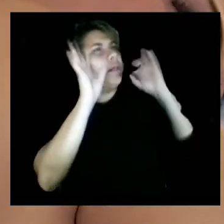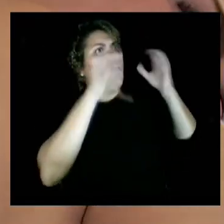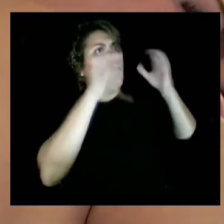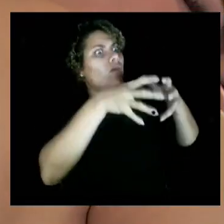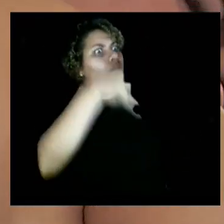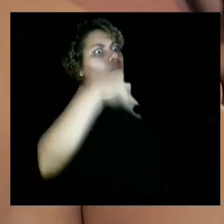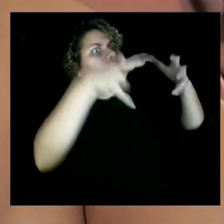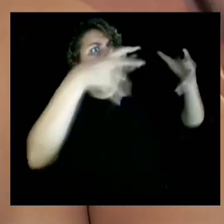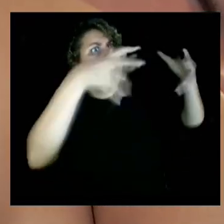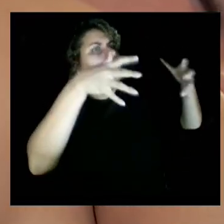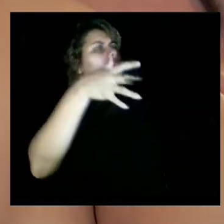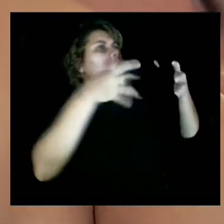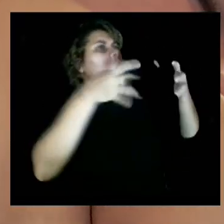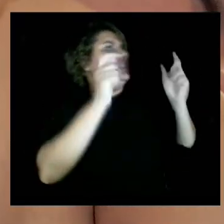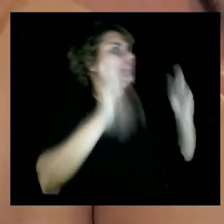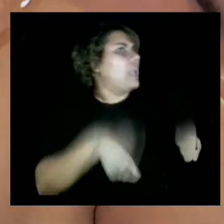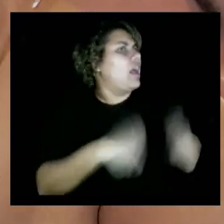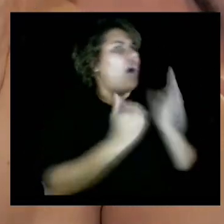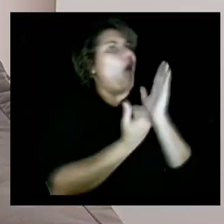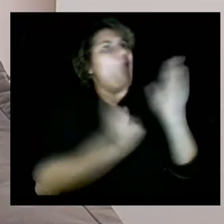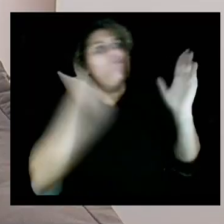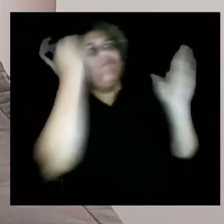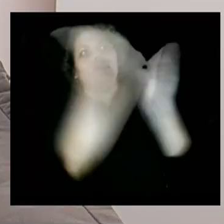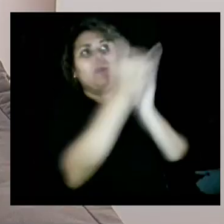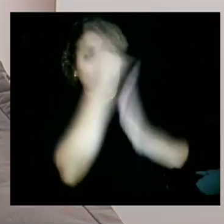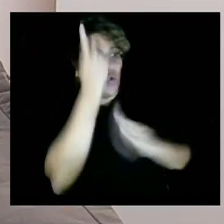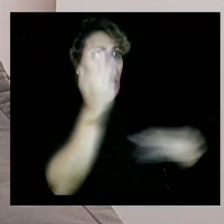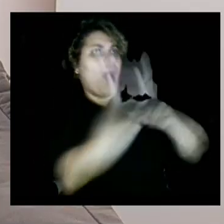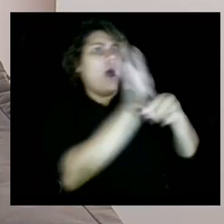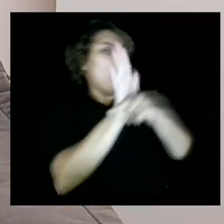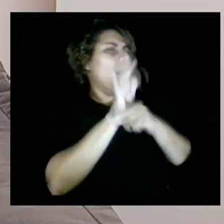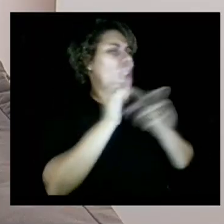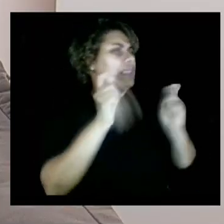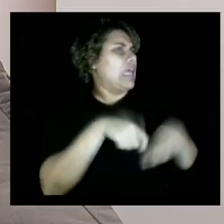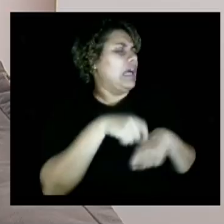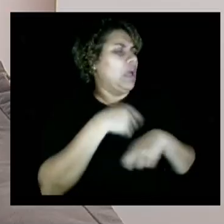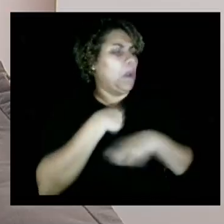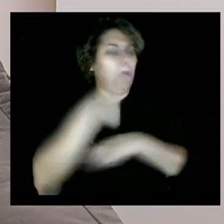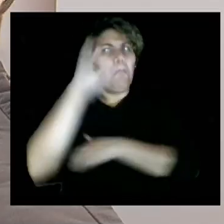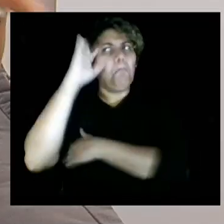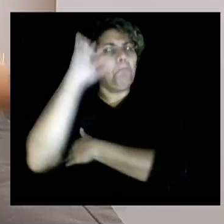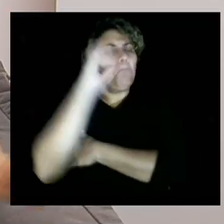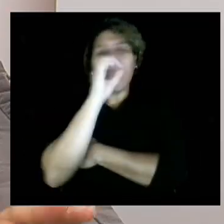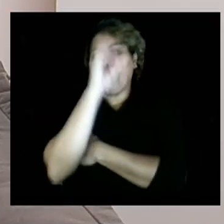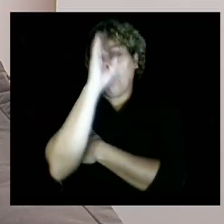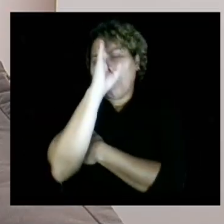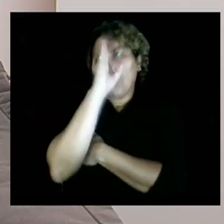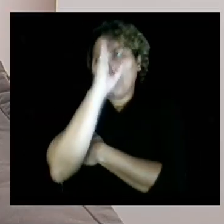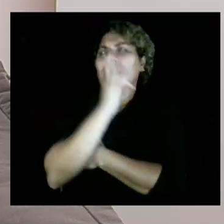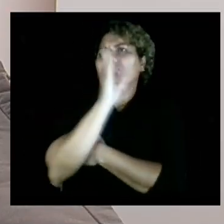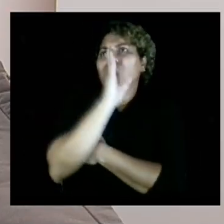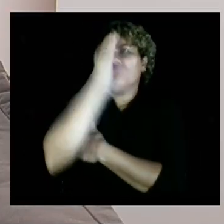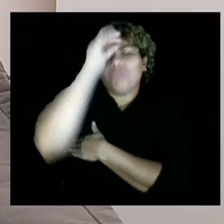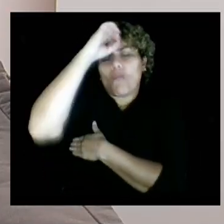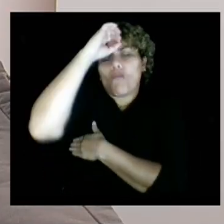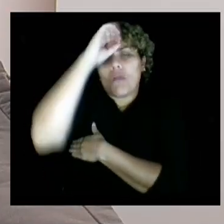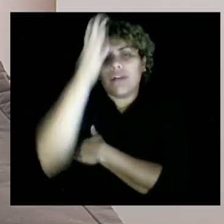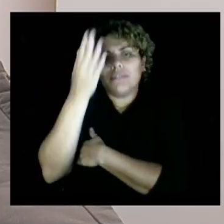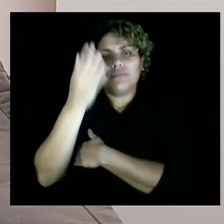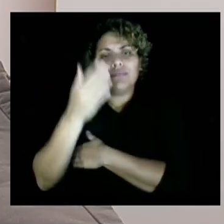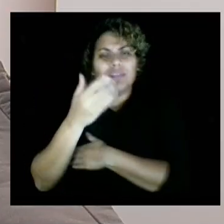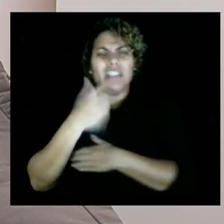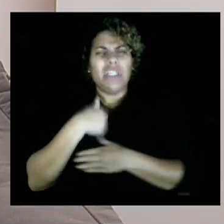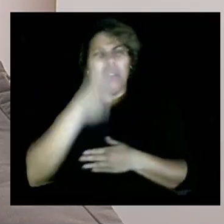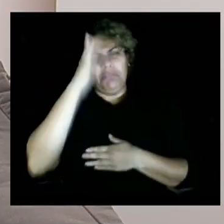vida das pessoas. Então eu meio que falei assim, eu acho que não vai virar eu continuar, né? Eu tentei sair da massoterapia, eu fiz gestão